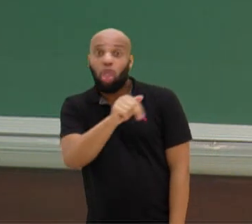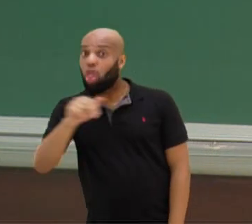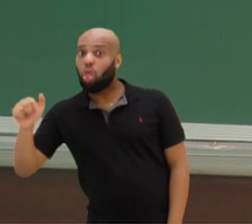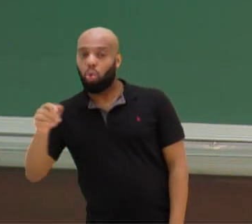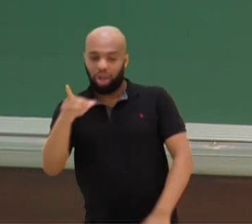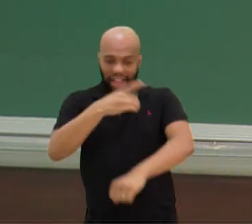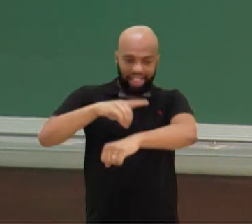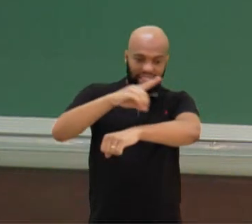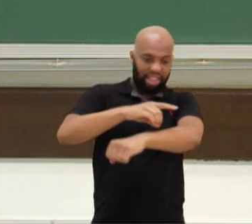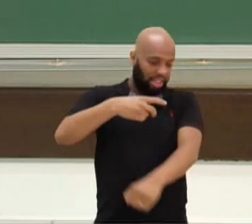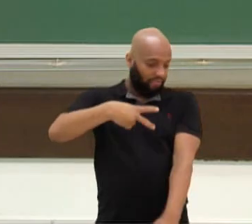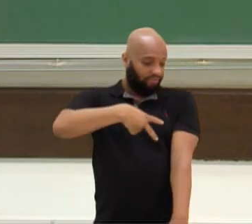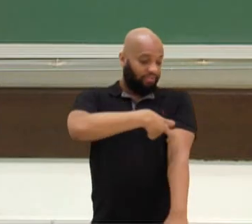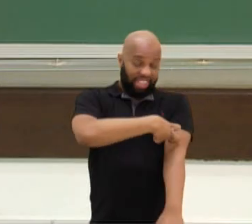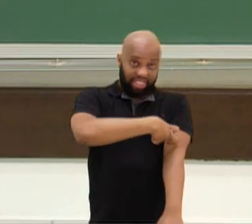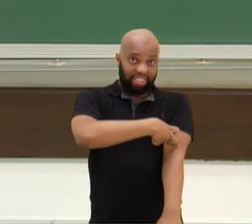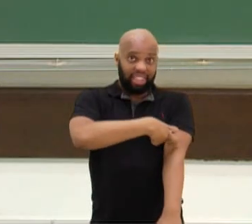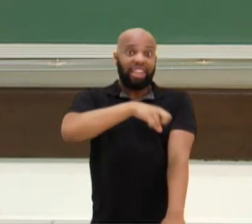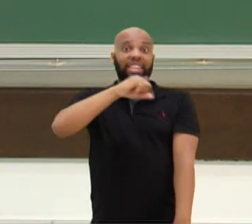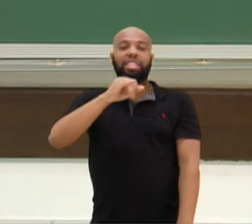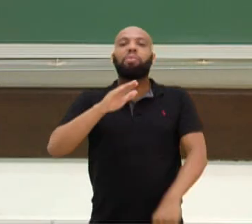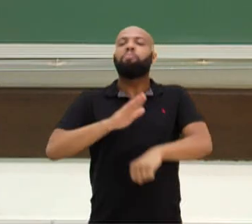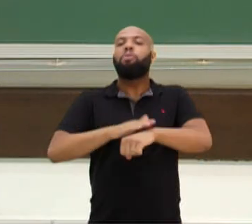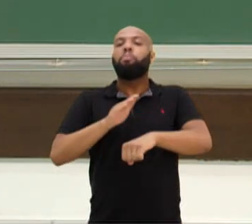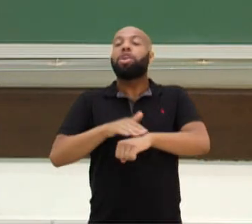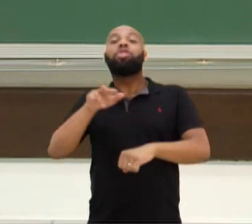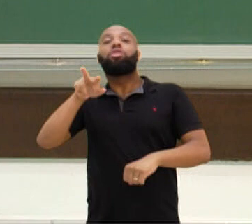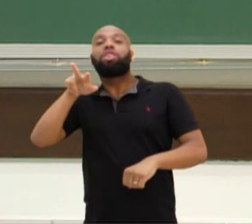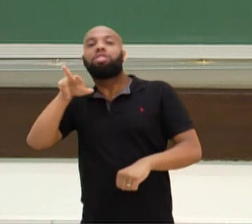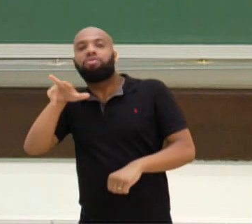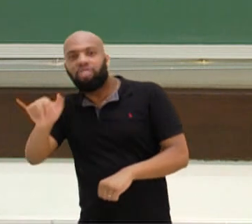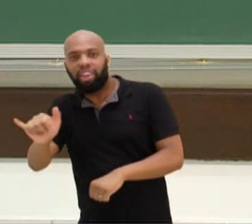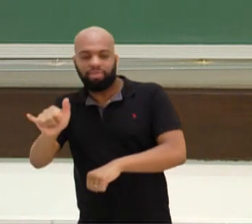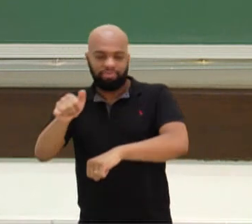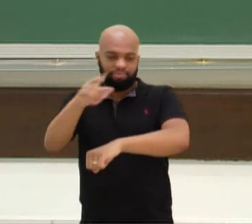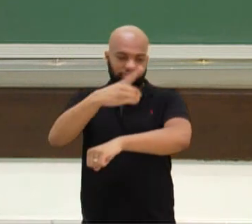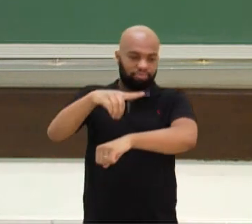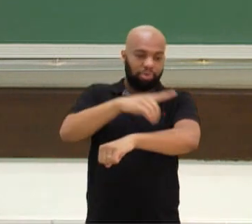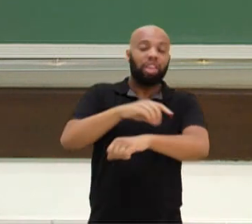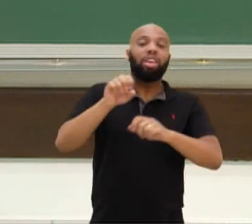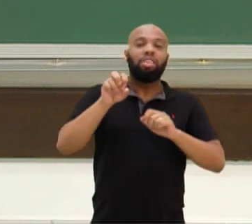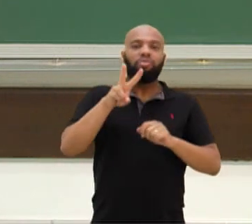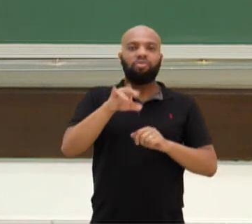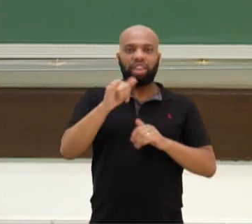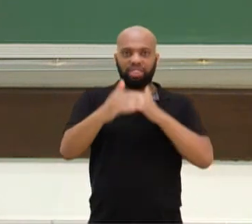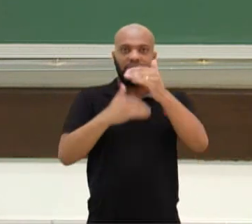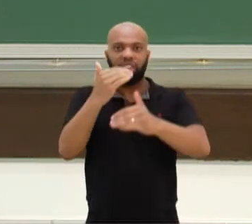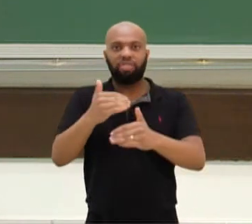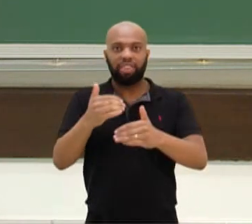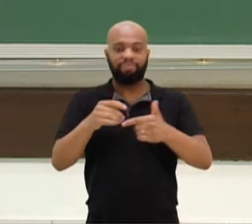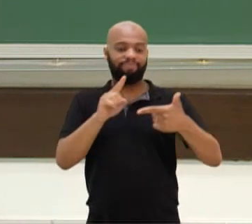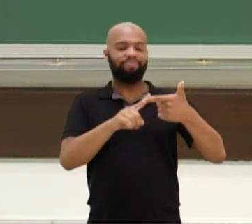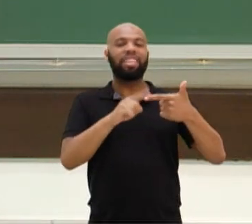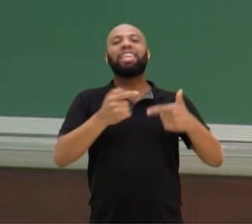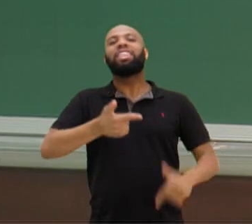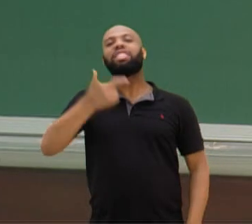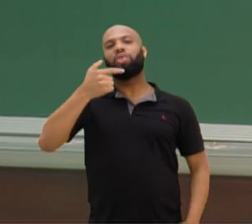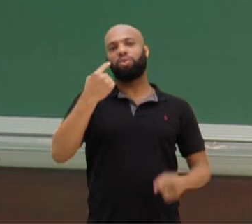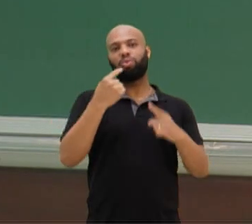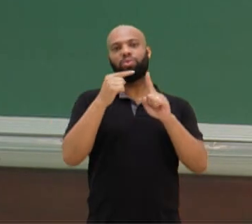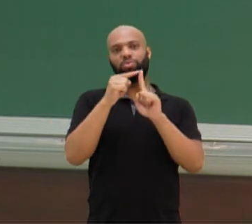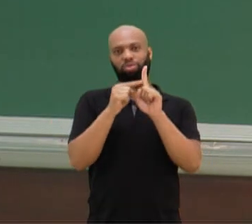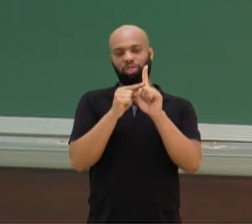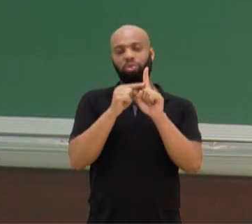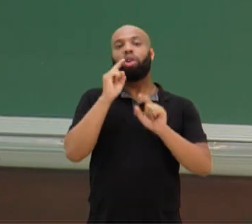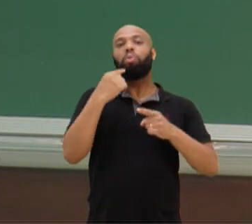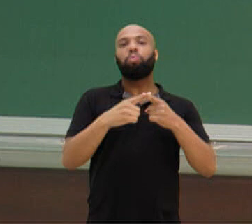vacina, quando ela pegar dengue, se um dia ela pegar, ela vai desenvolver o segundo tipo, que é a dengue hemorrágica. Por quê? Porque a vacina da dengue ela não